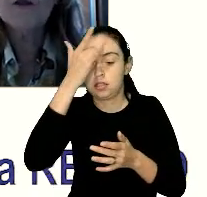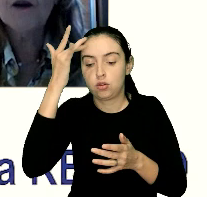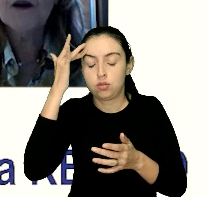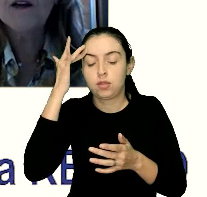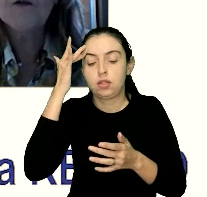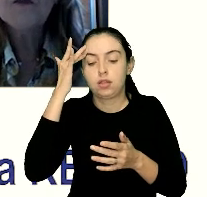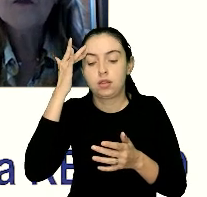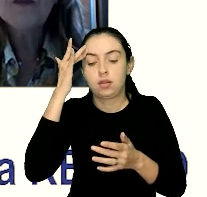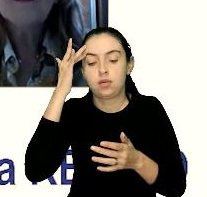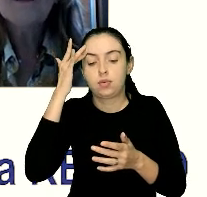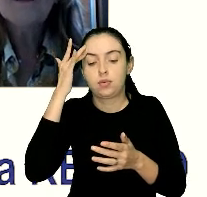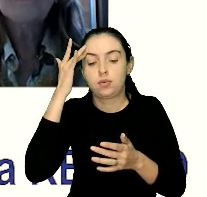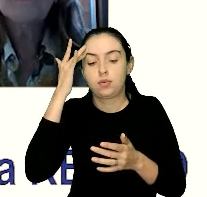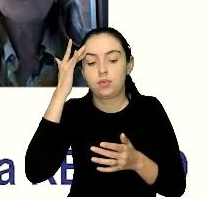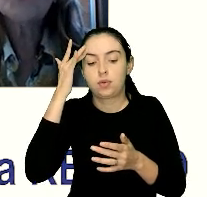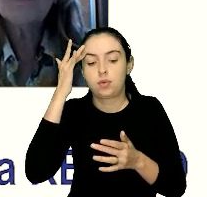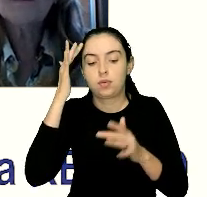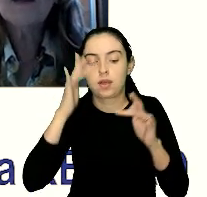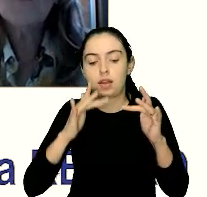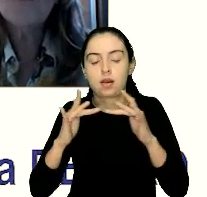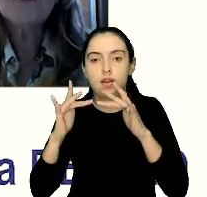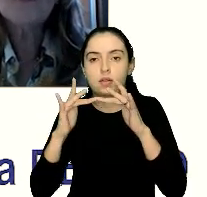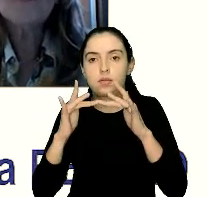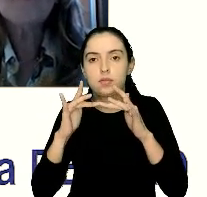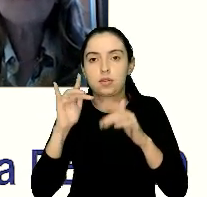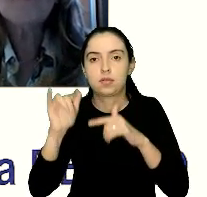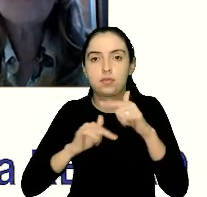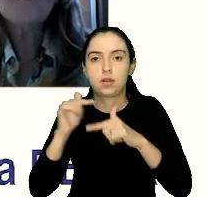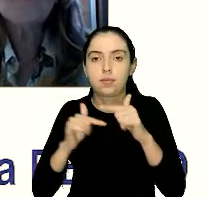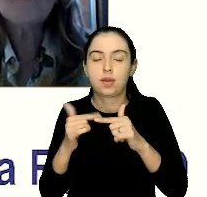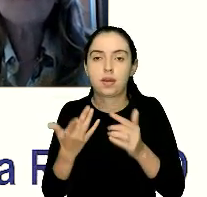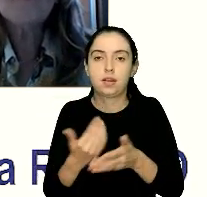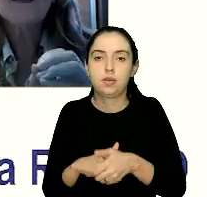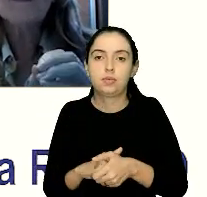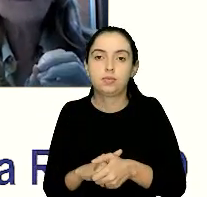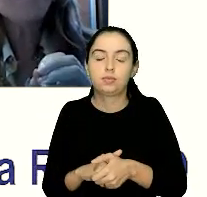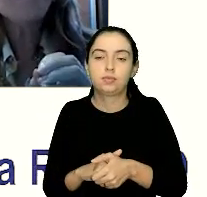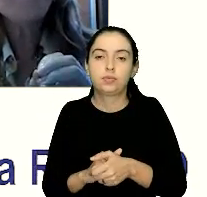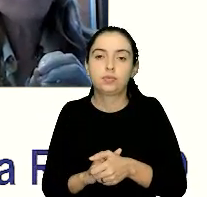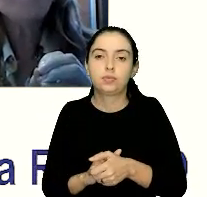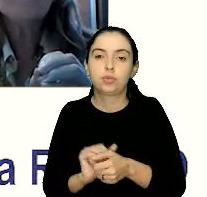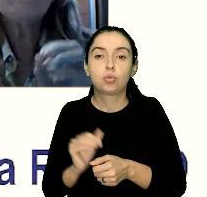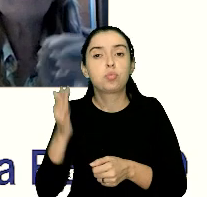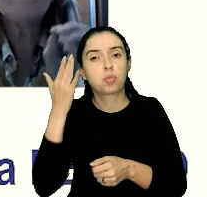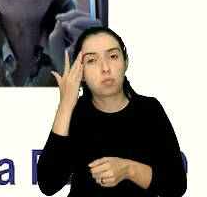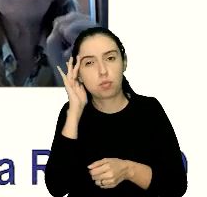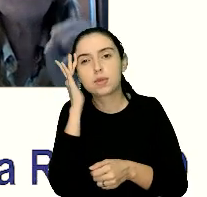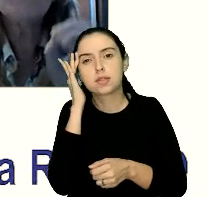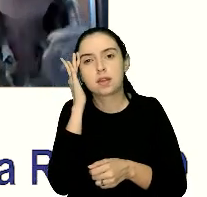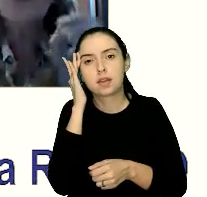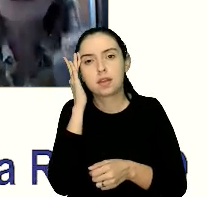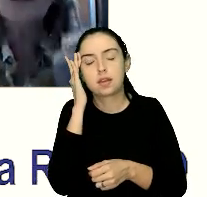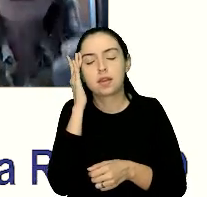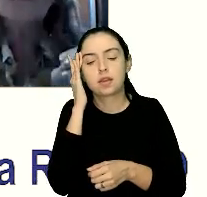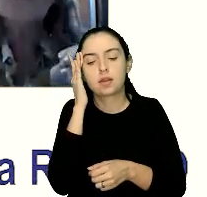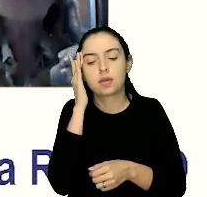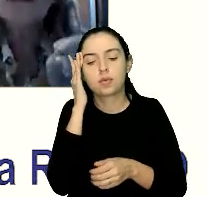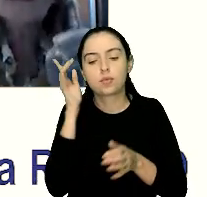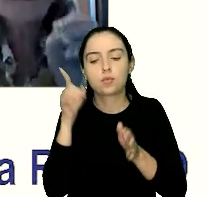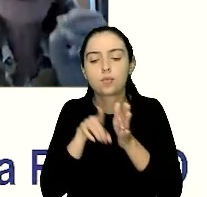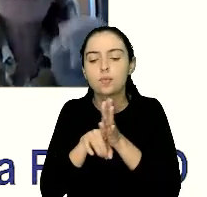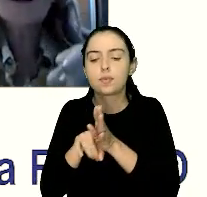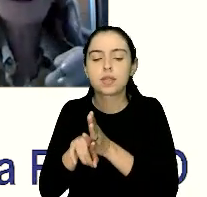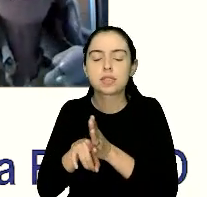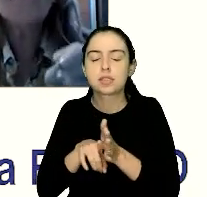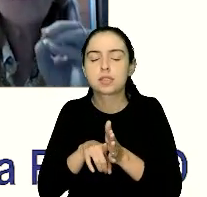relacionada ao trabalho, ela já vai dar conta de verificar se existe uma